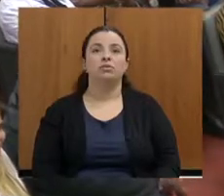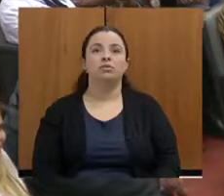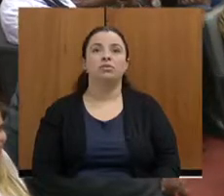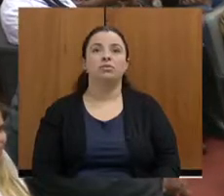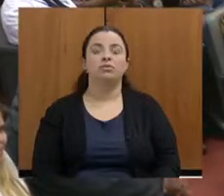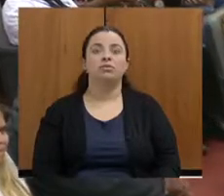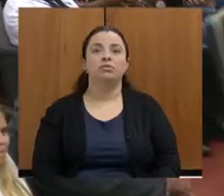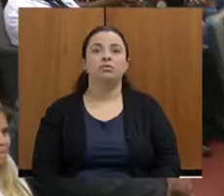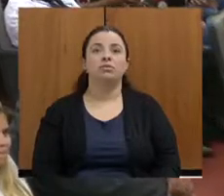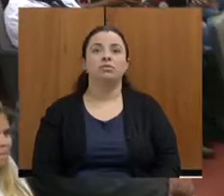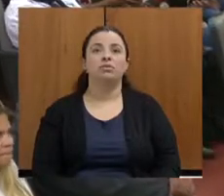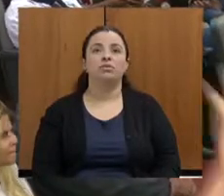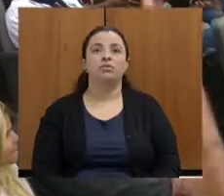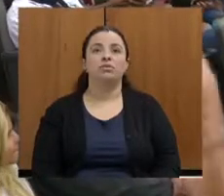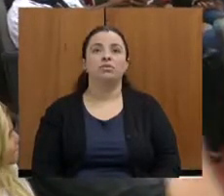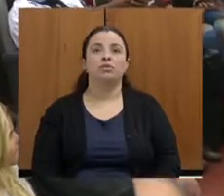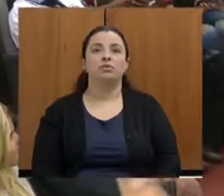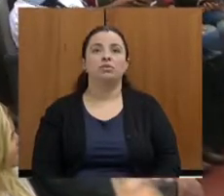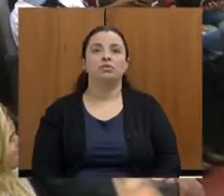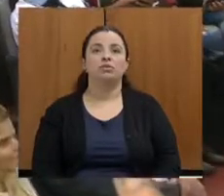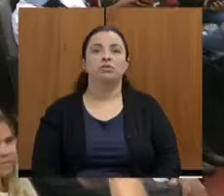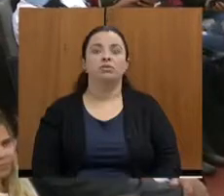E aí